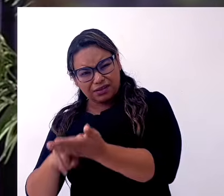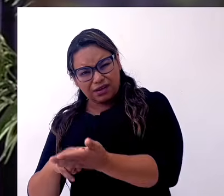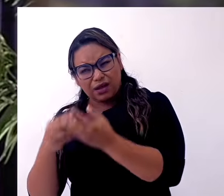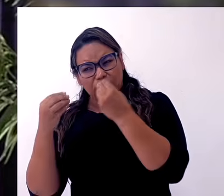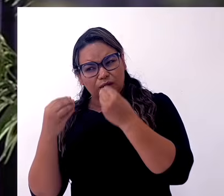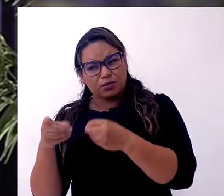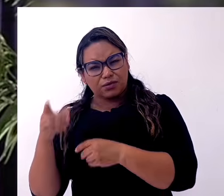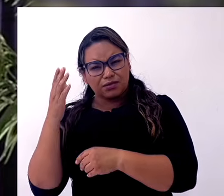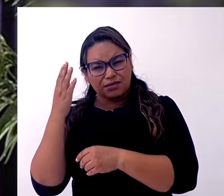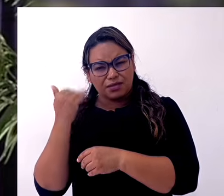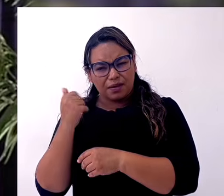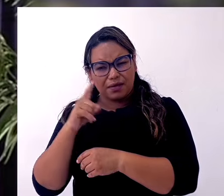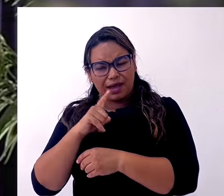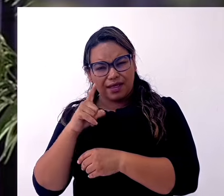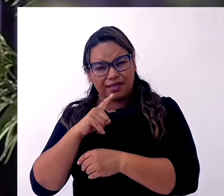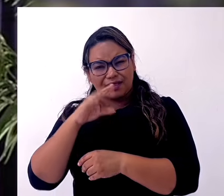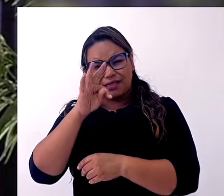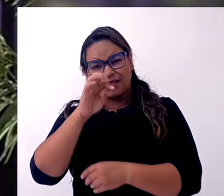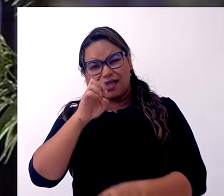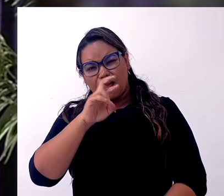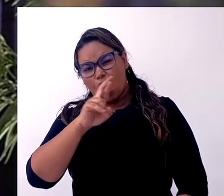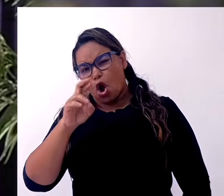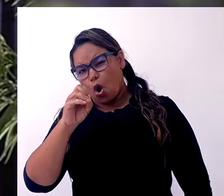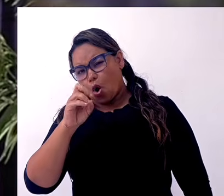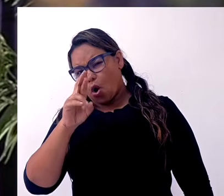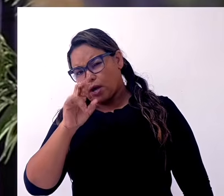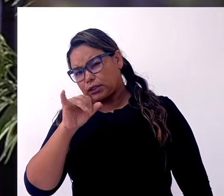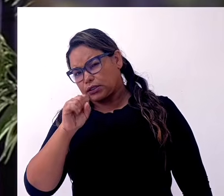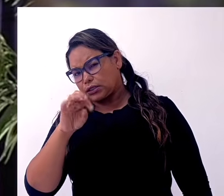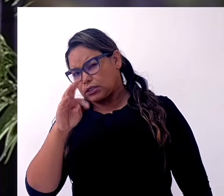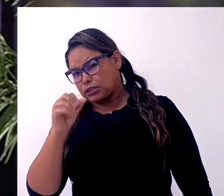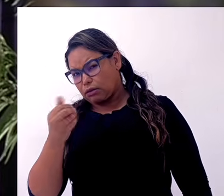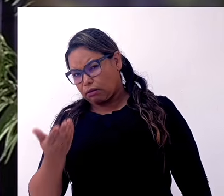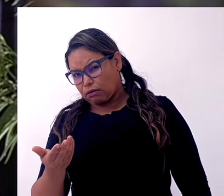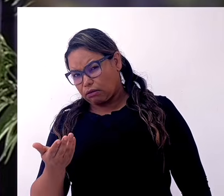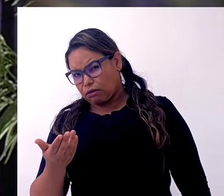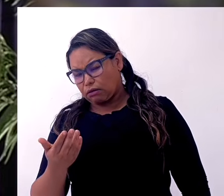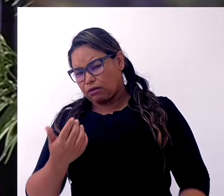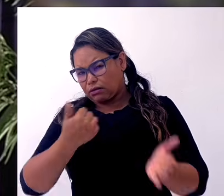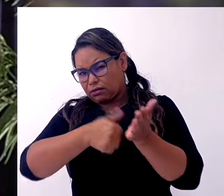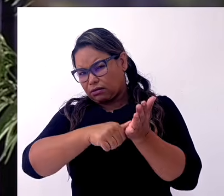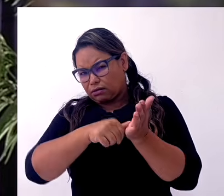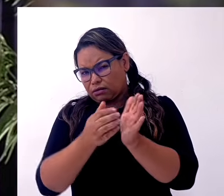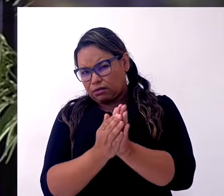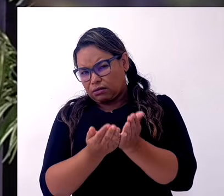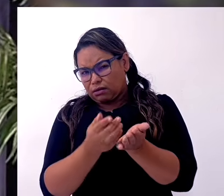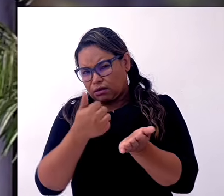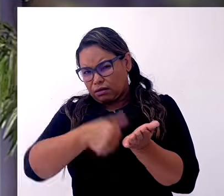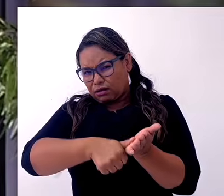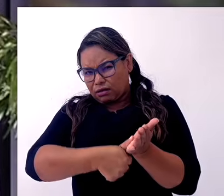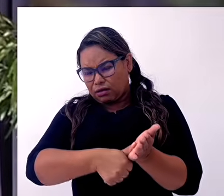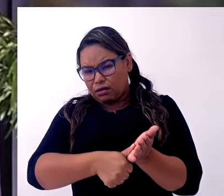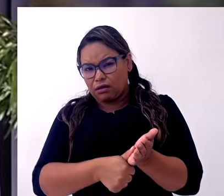Mas a pergunta é, se ele entregou a valise quando ele entrou no avião, como é que eles têm esse bilhete suicida?